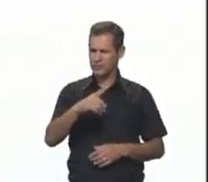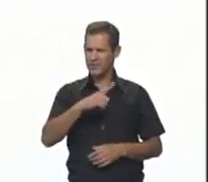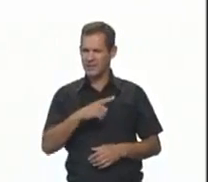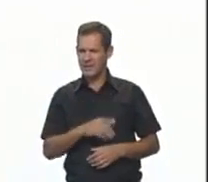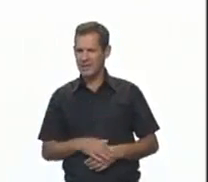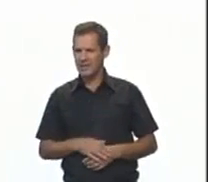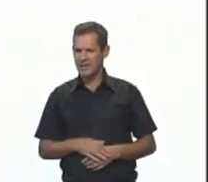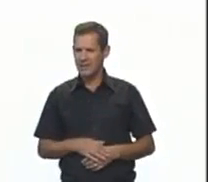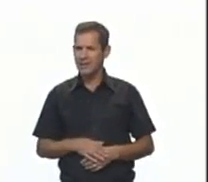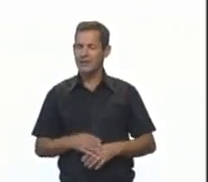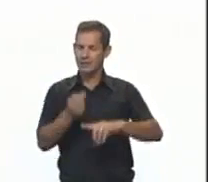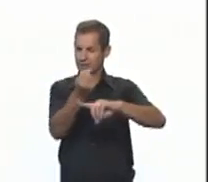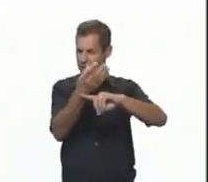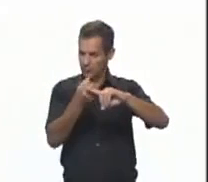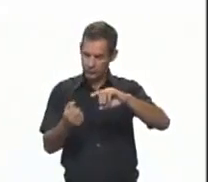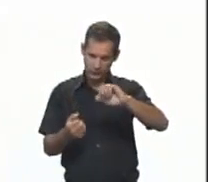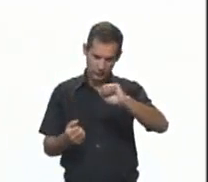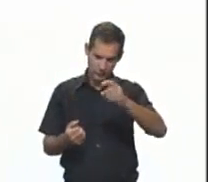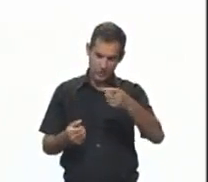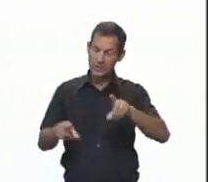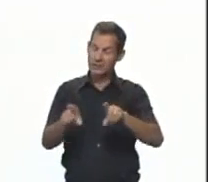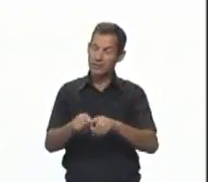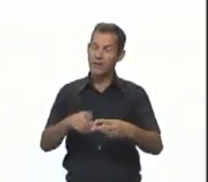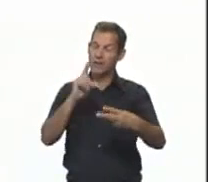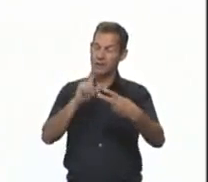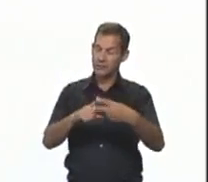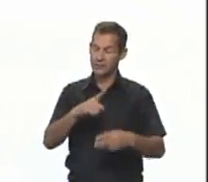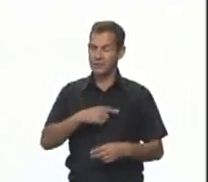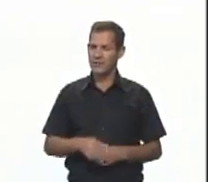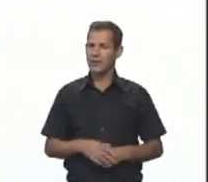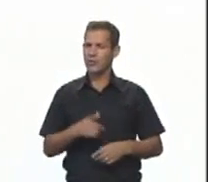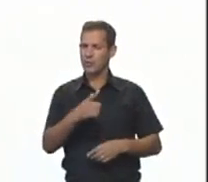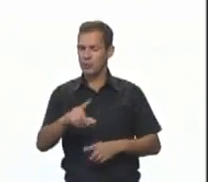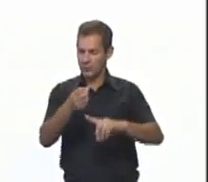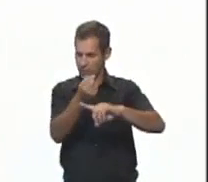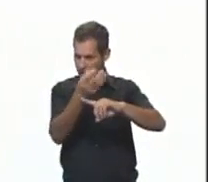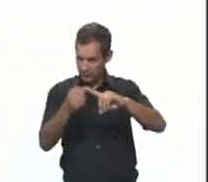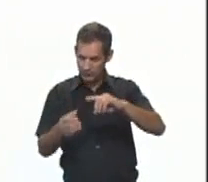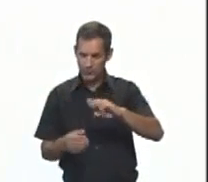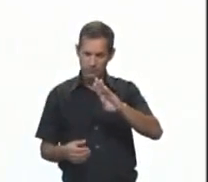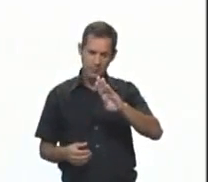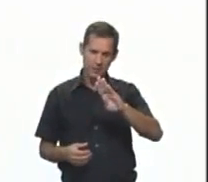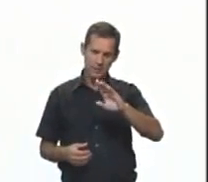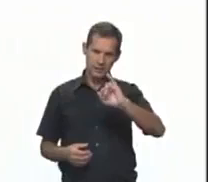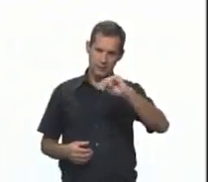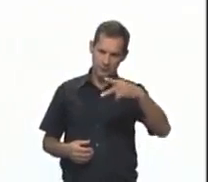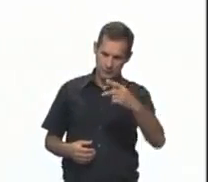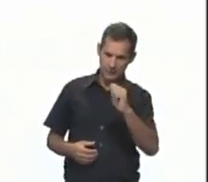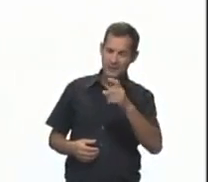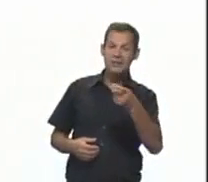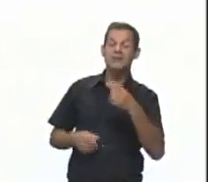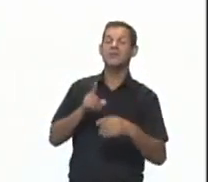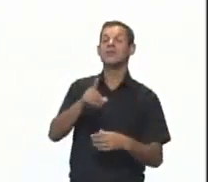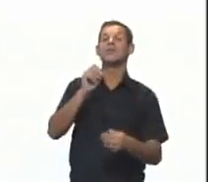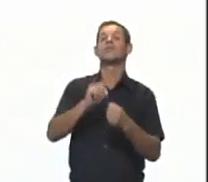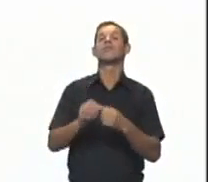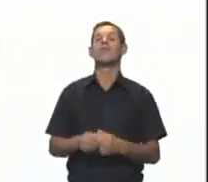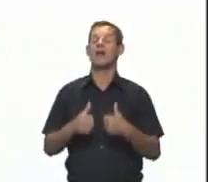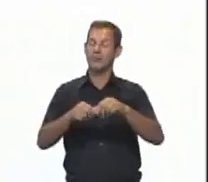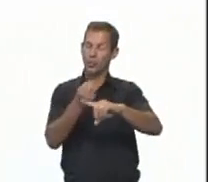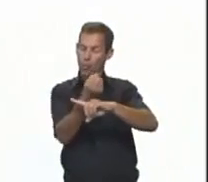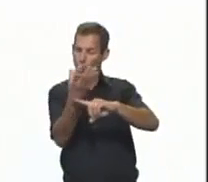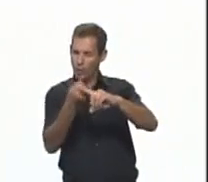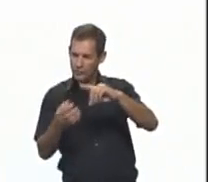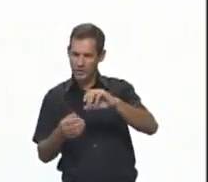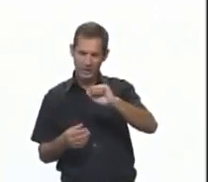ter que chamar uma função de a de x e depois você vai ter que chamar outra função de b' de x. E o que você faz com essas